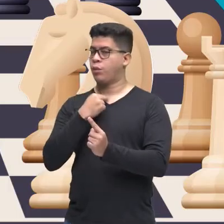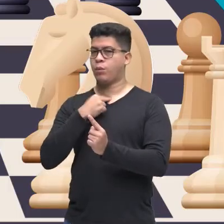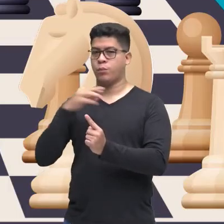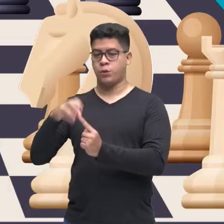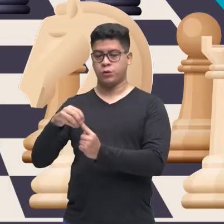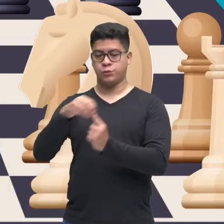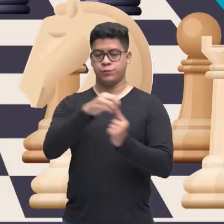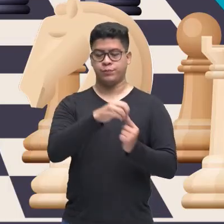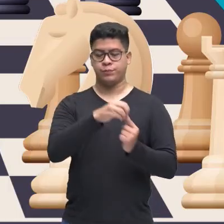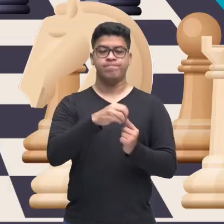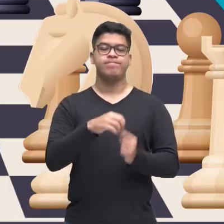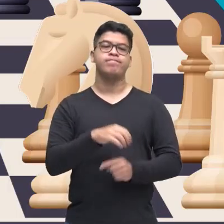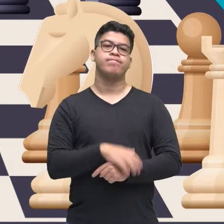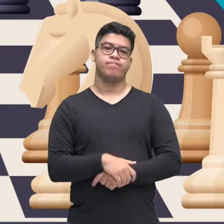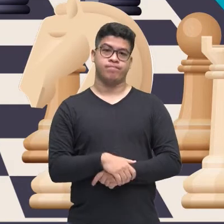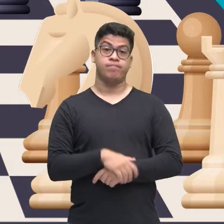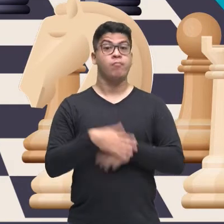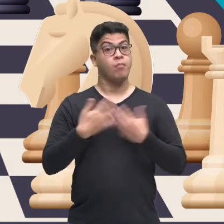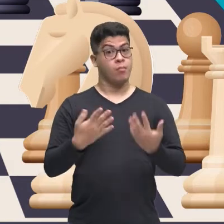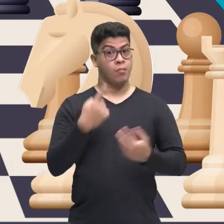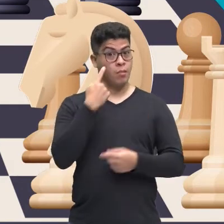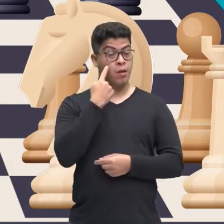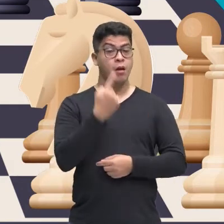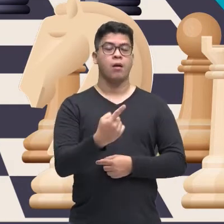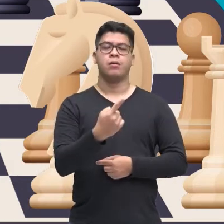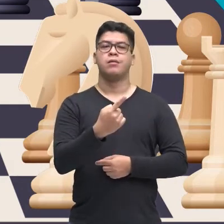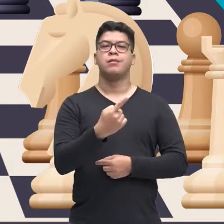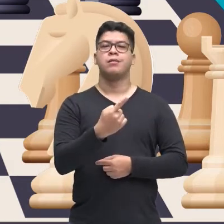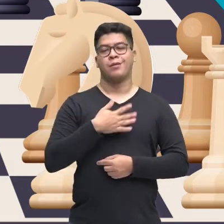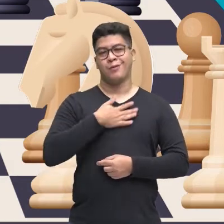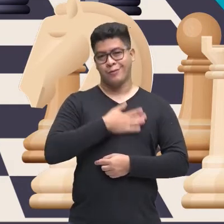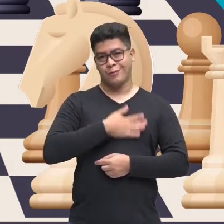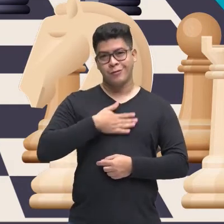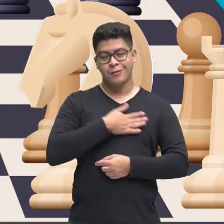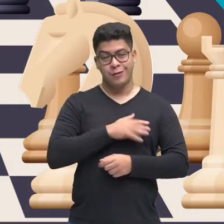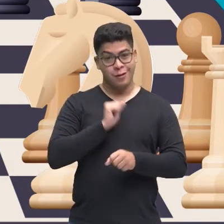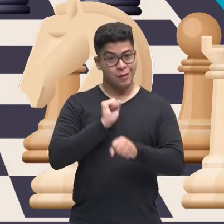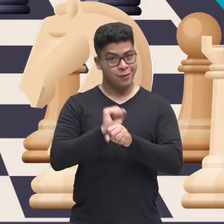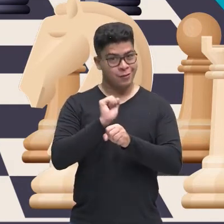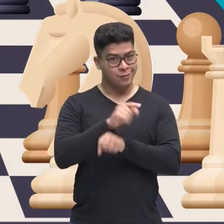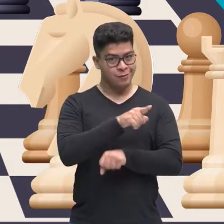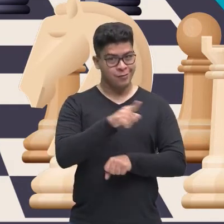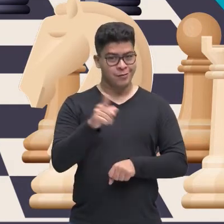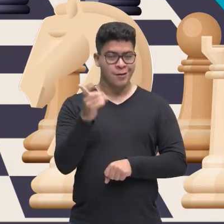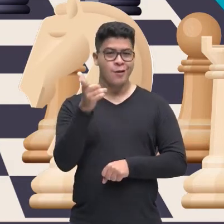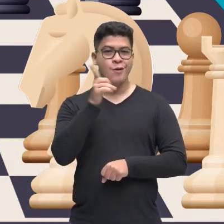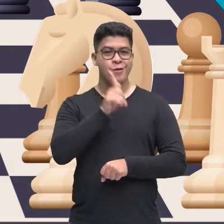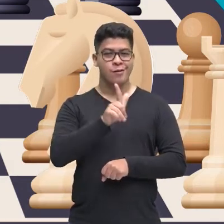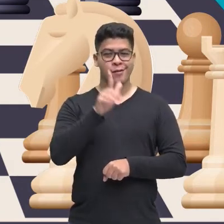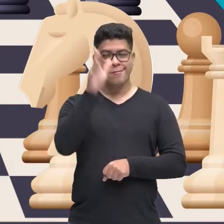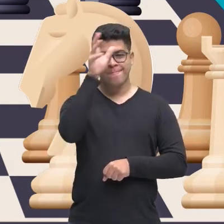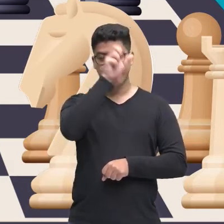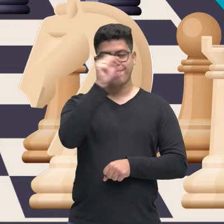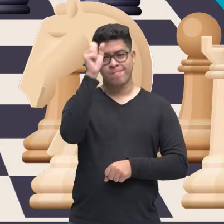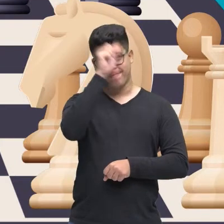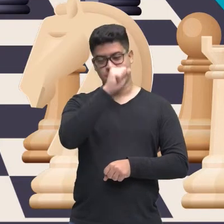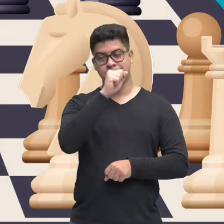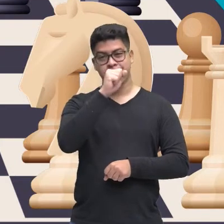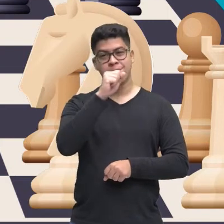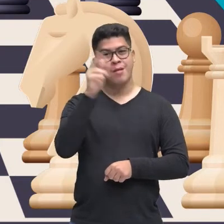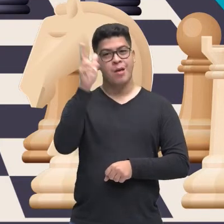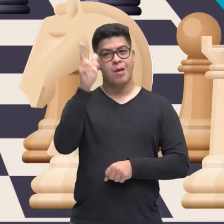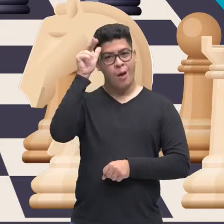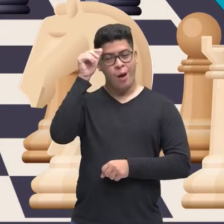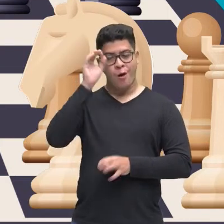peças muito bem alunos espero que vocês tenham gostado de conhecer um pouquinho do xadrez né que vocês